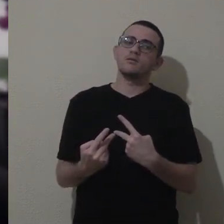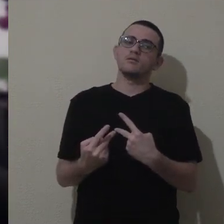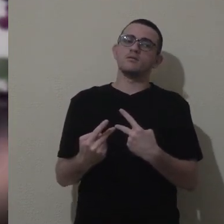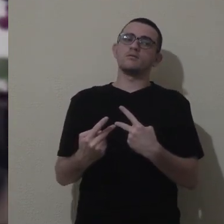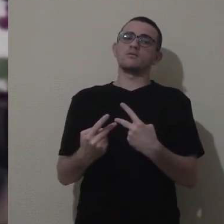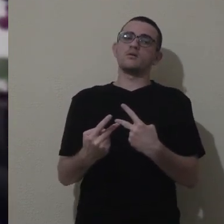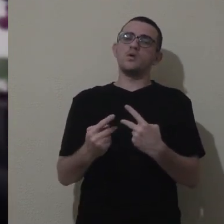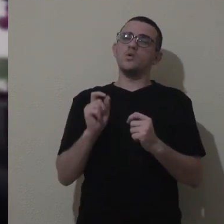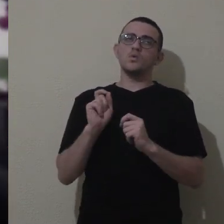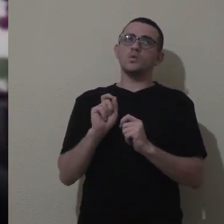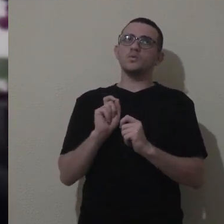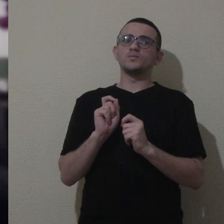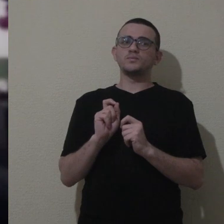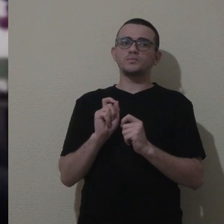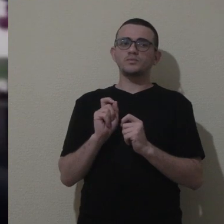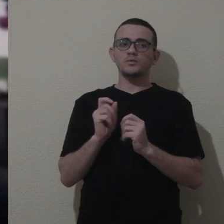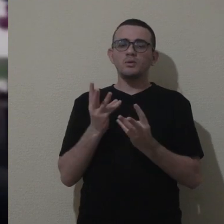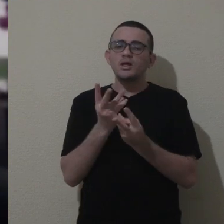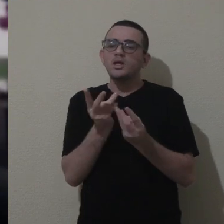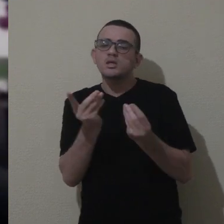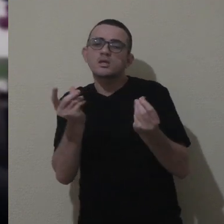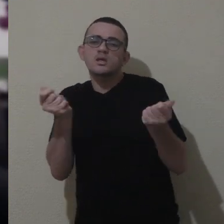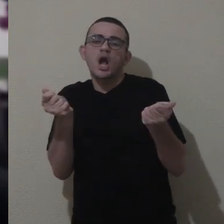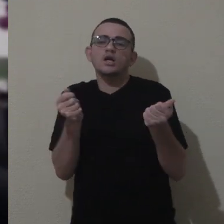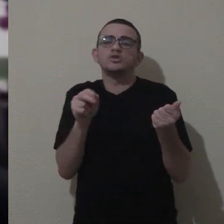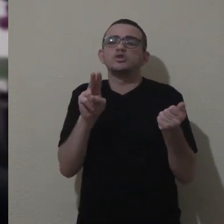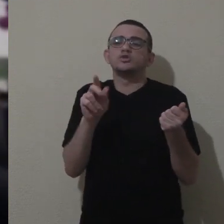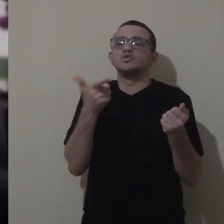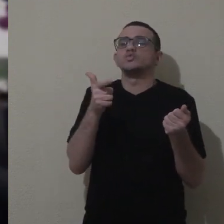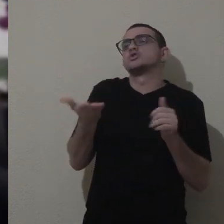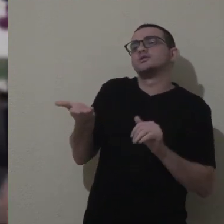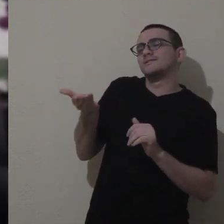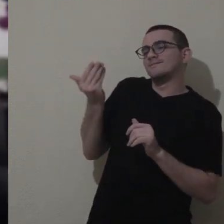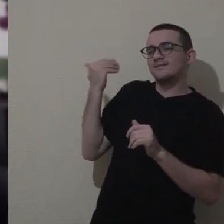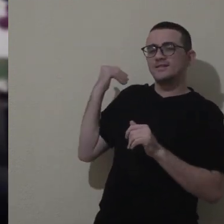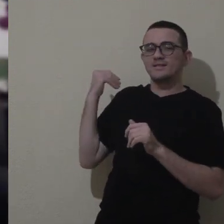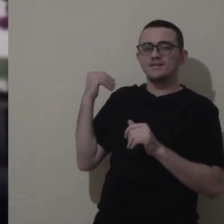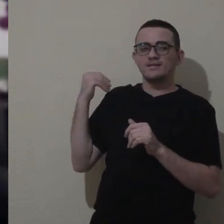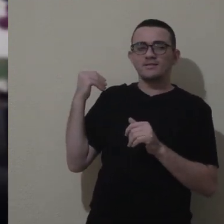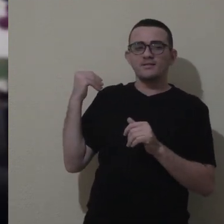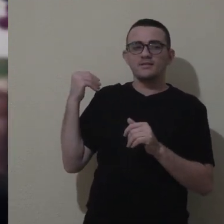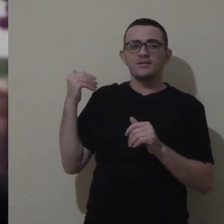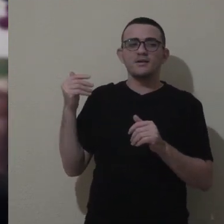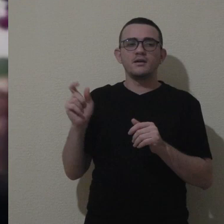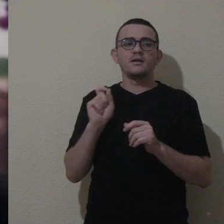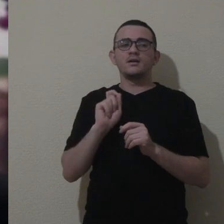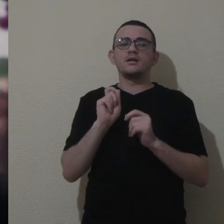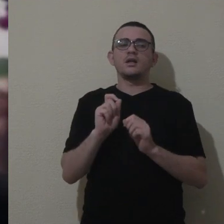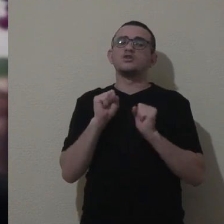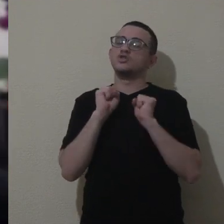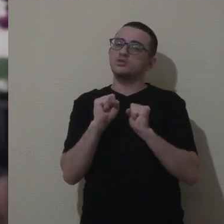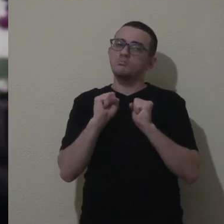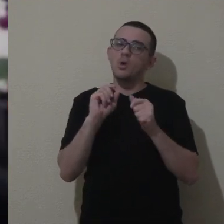com um grau de sofisticação que não se tinha antes, né? Nós temos os CRISPRs, que a